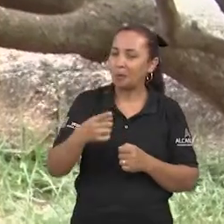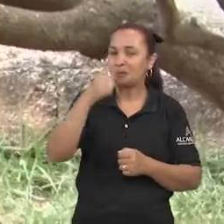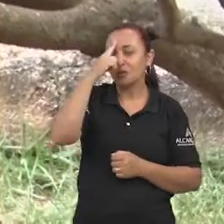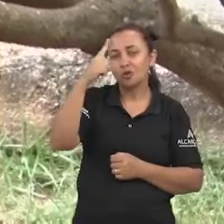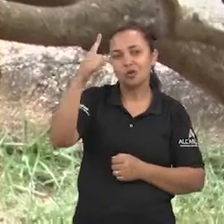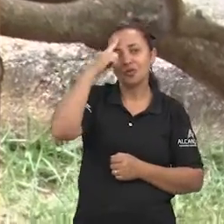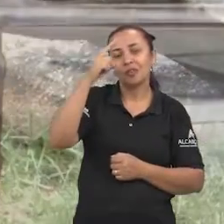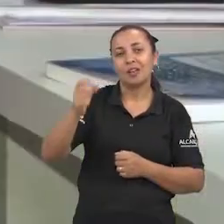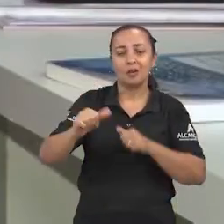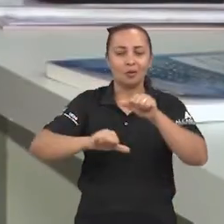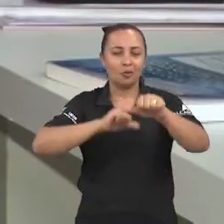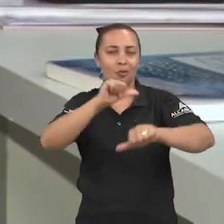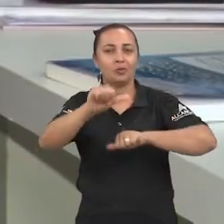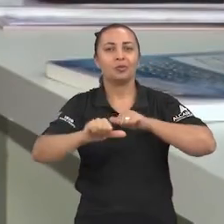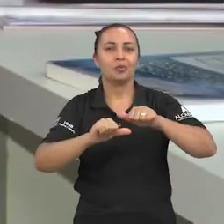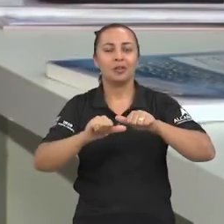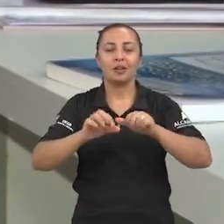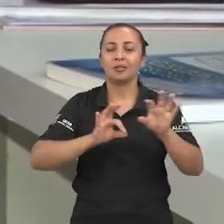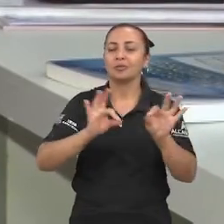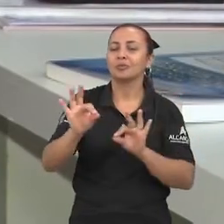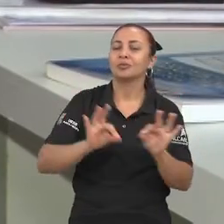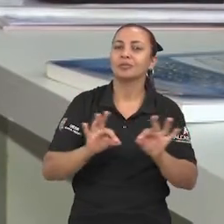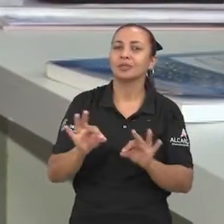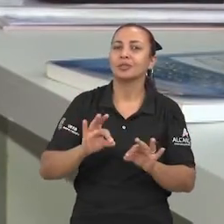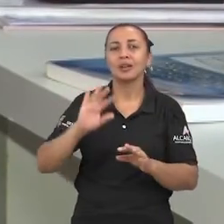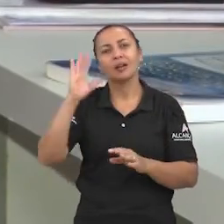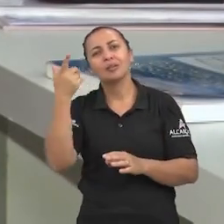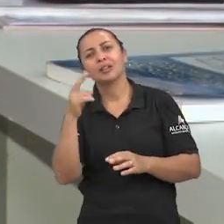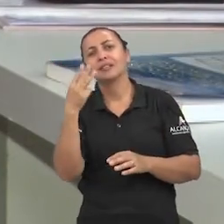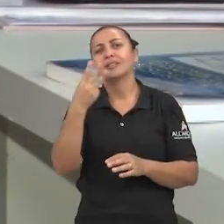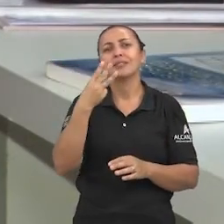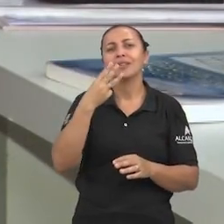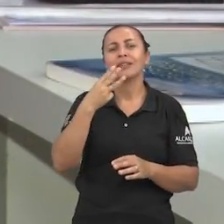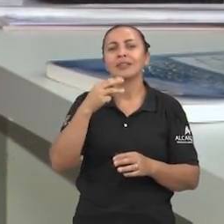diário em troca de uma manutenção